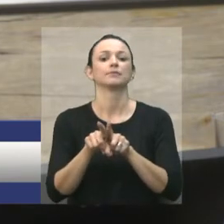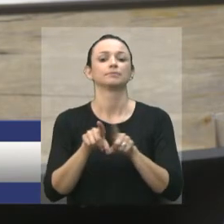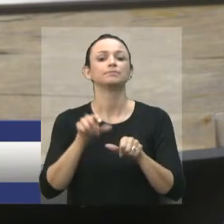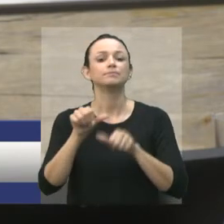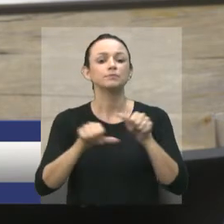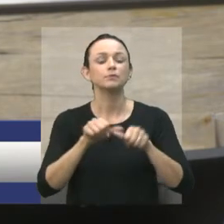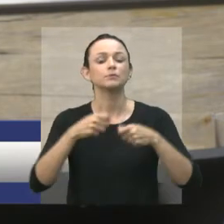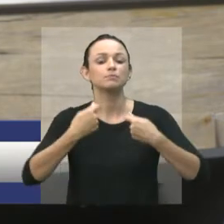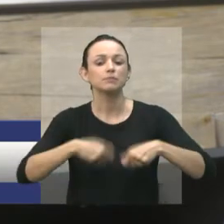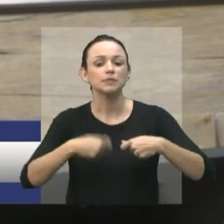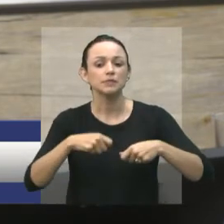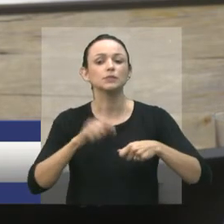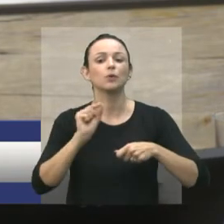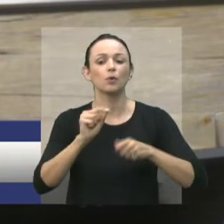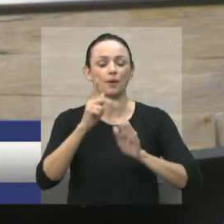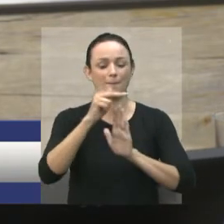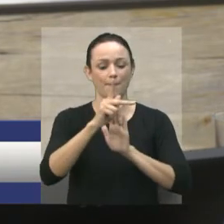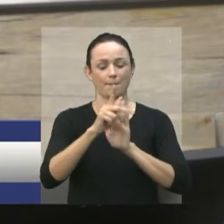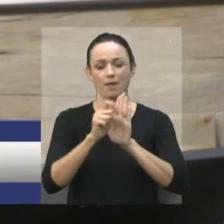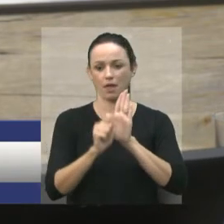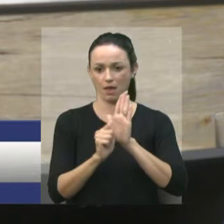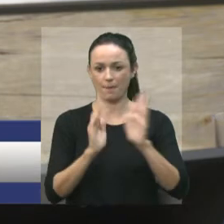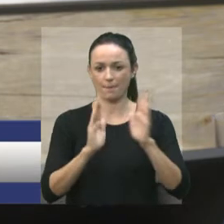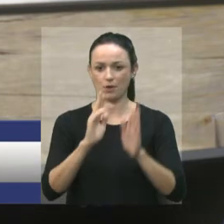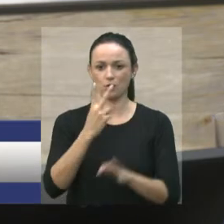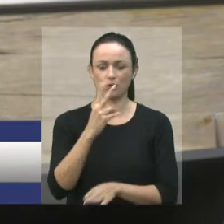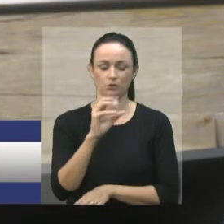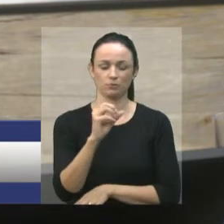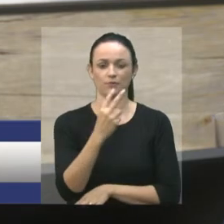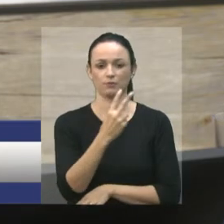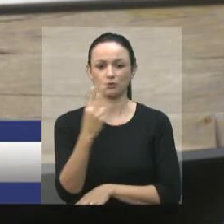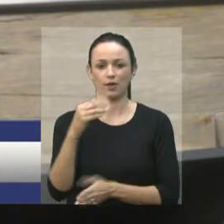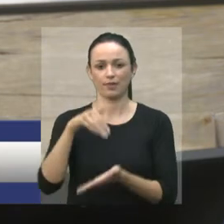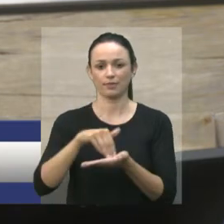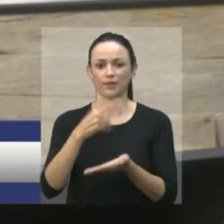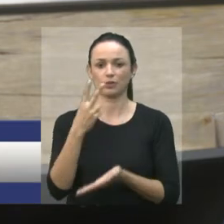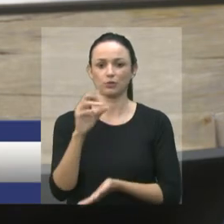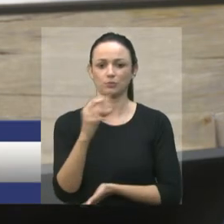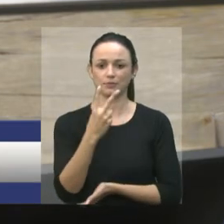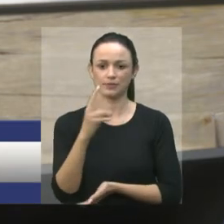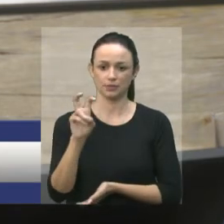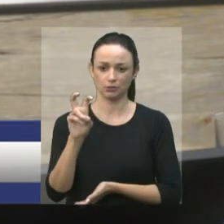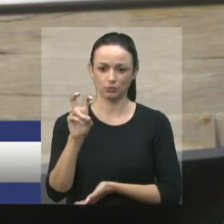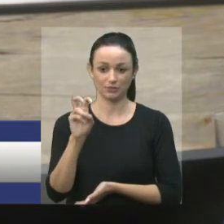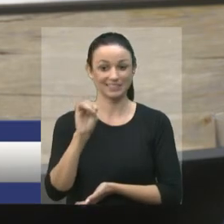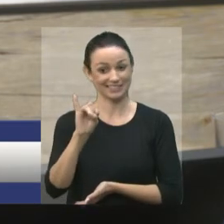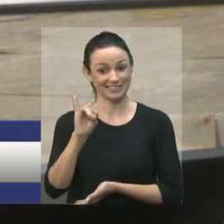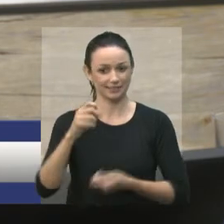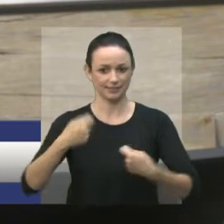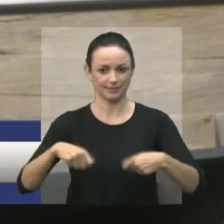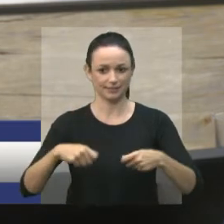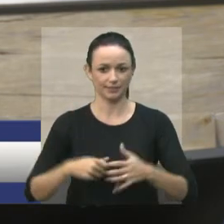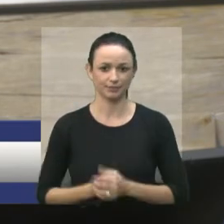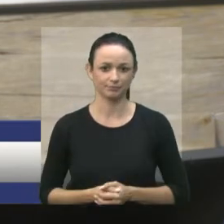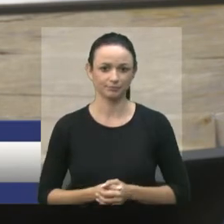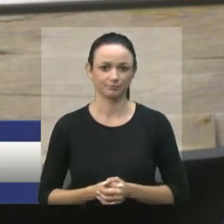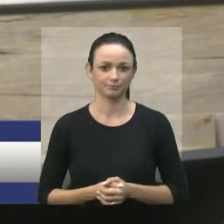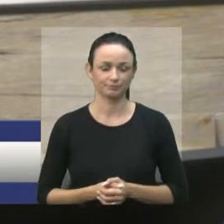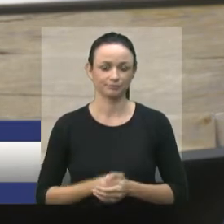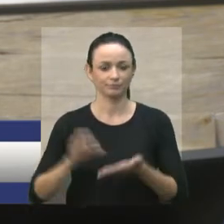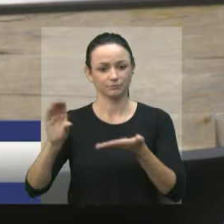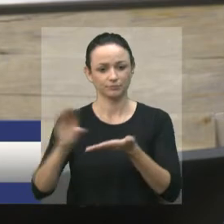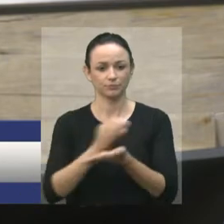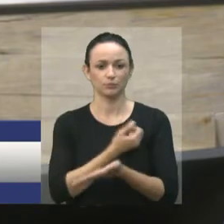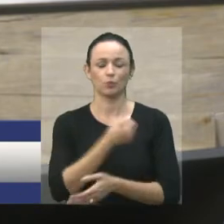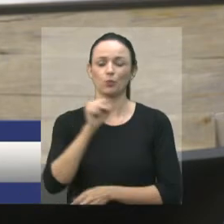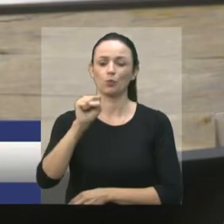as alterações no plano plurianual para o período de 2022 a 2025, se necessárias. Emenda